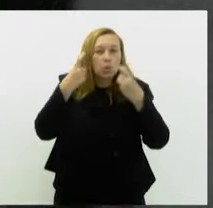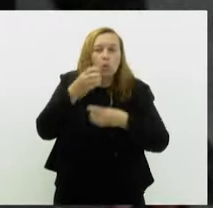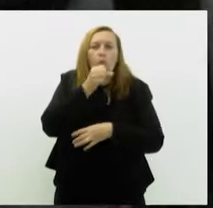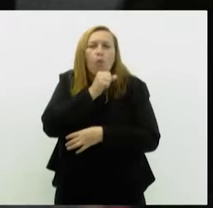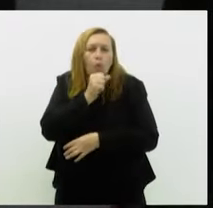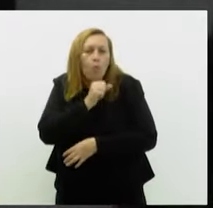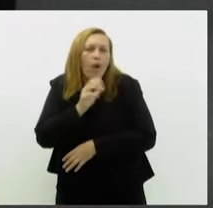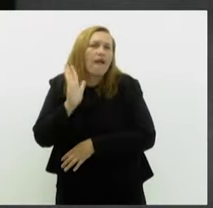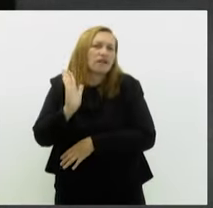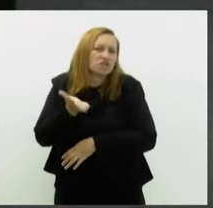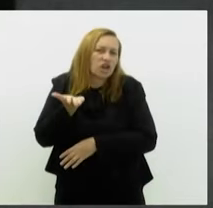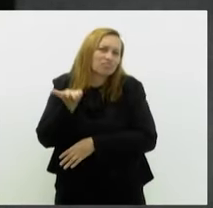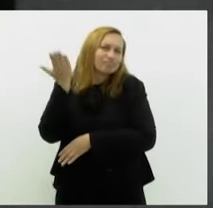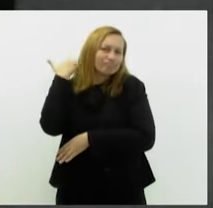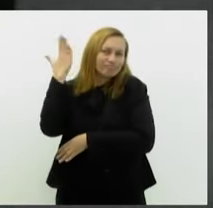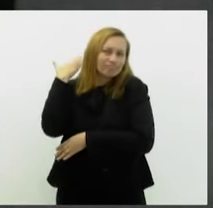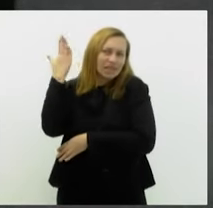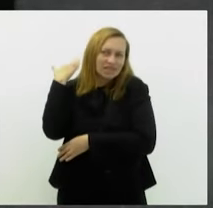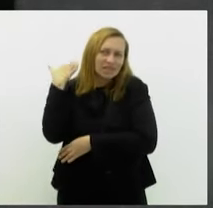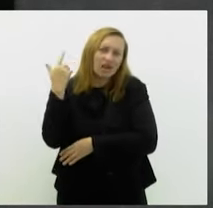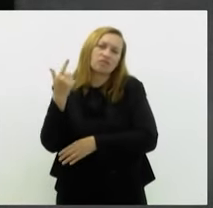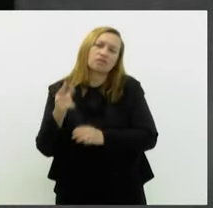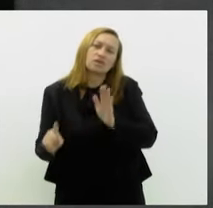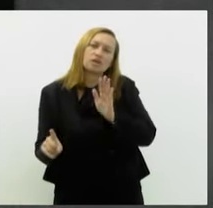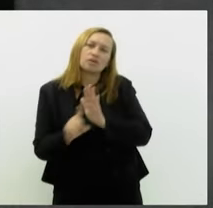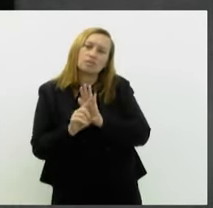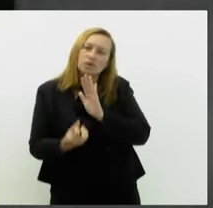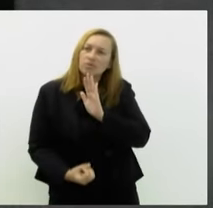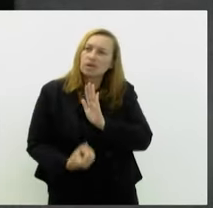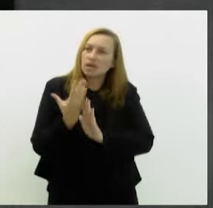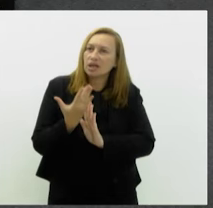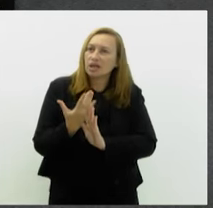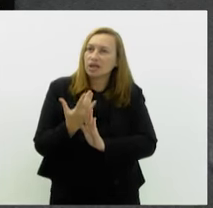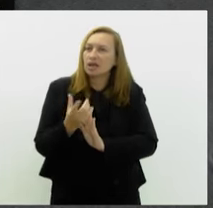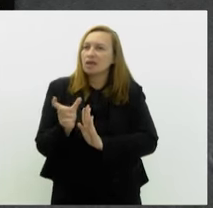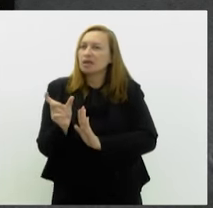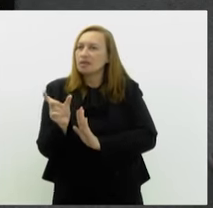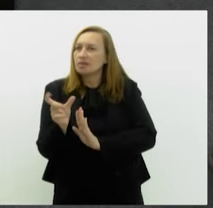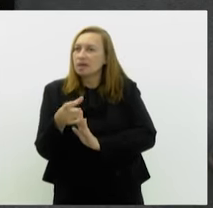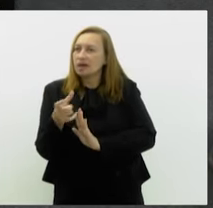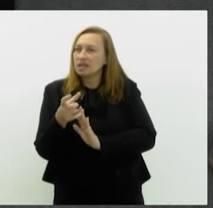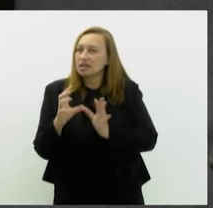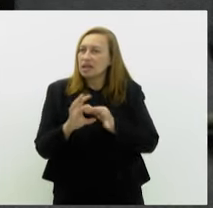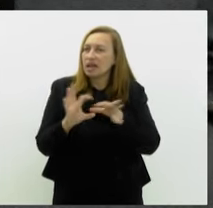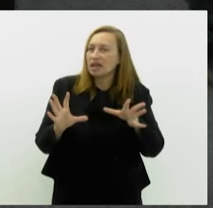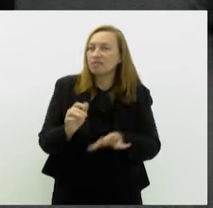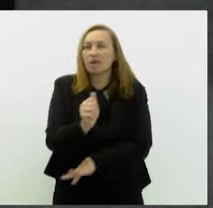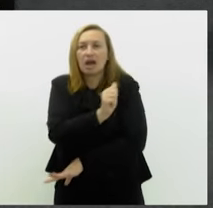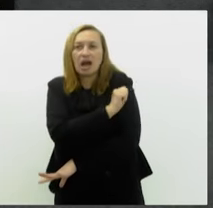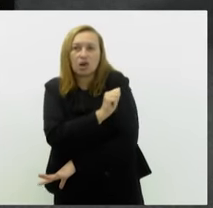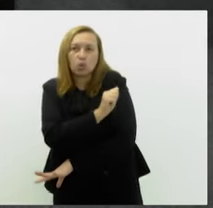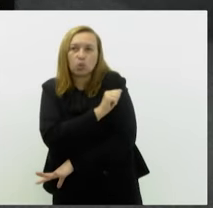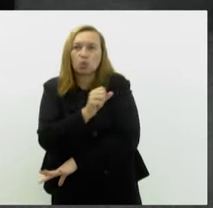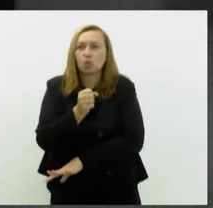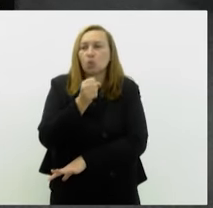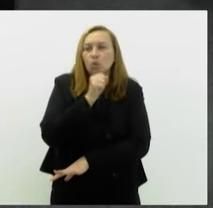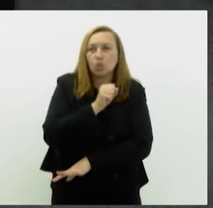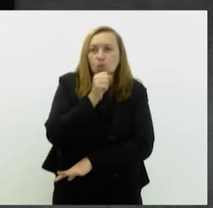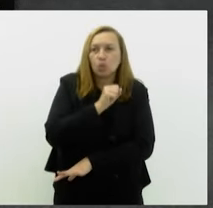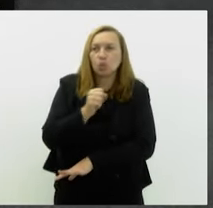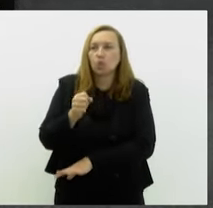né? Lá atrás nós fizemos a primeira lei do passe livre para estudantes, idosos e pessoas